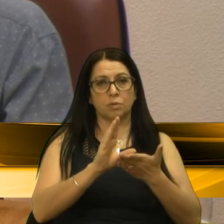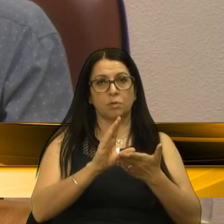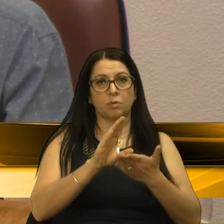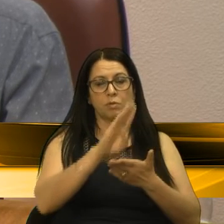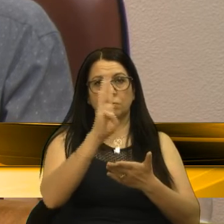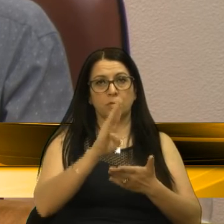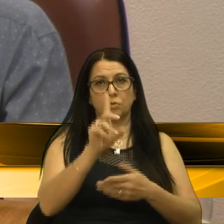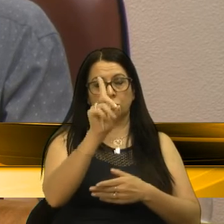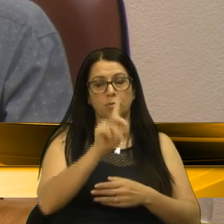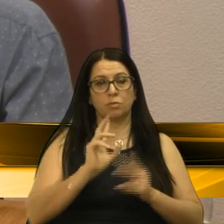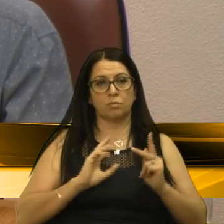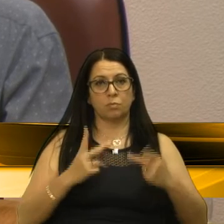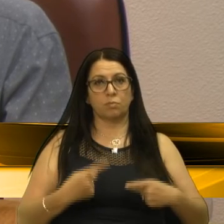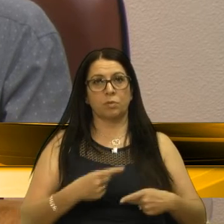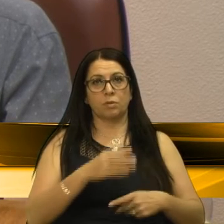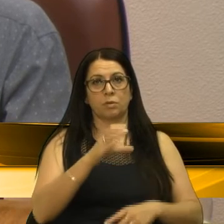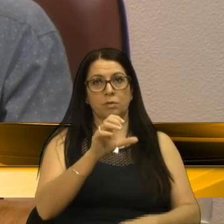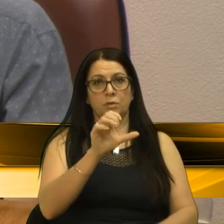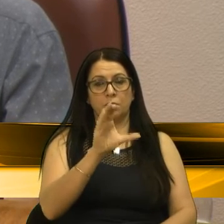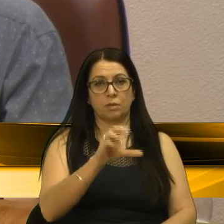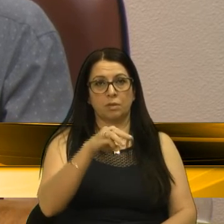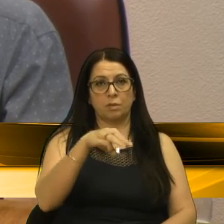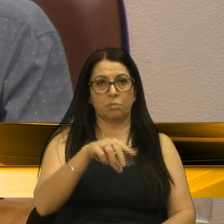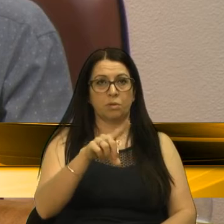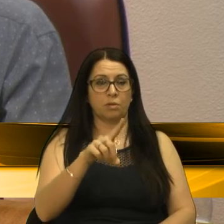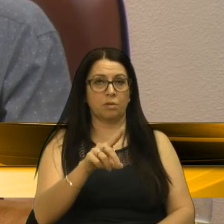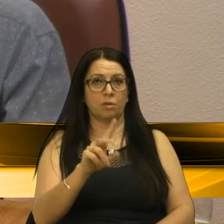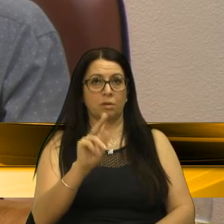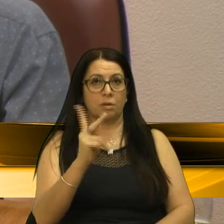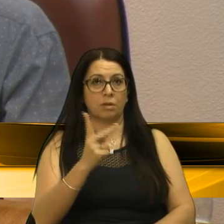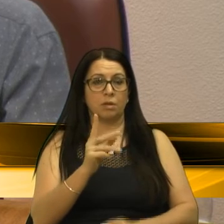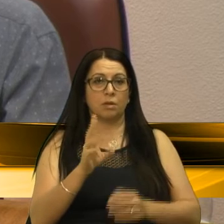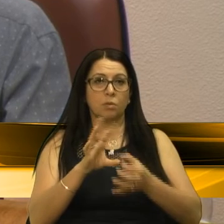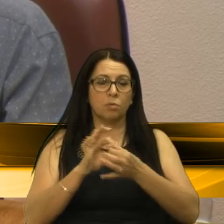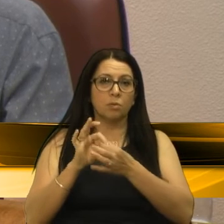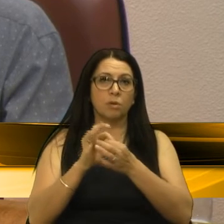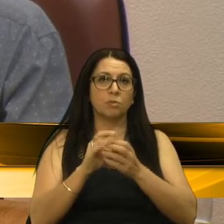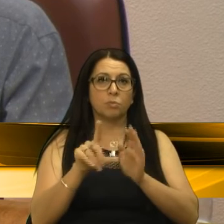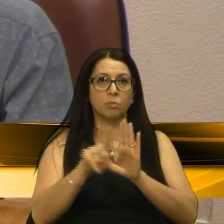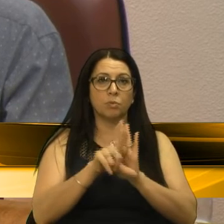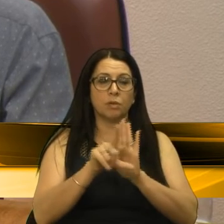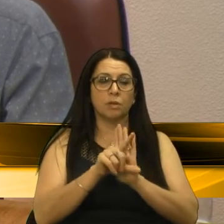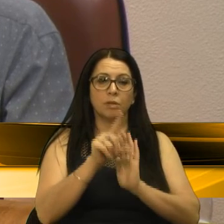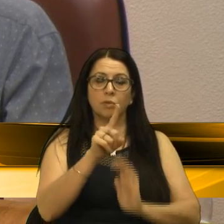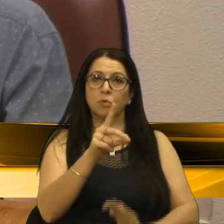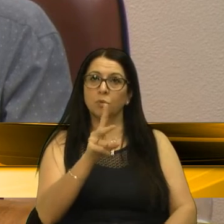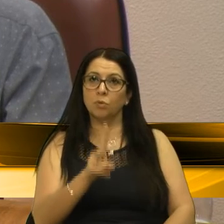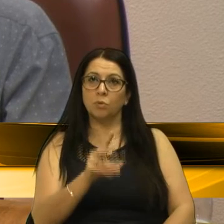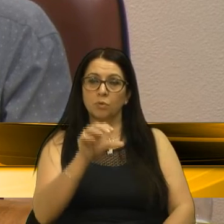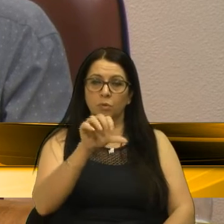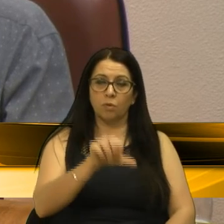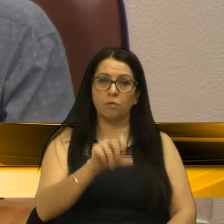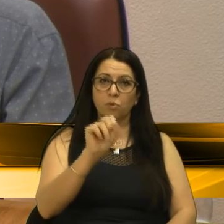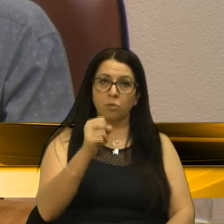Direitos Humanos, CNDH, órgão vinculado à União conforme Lei número